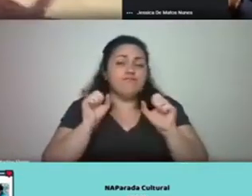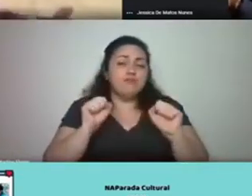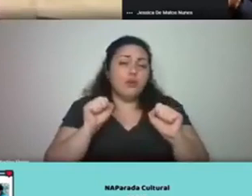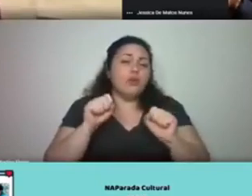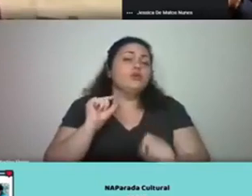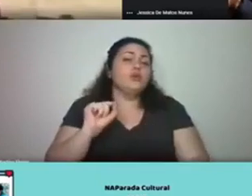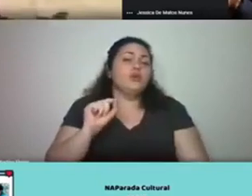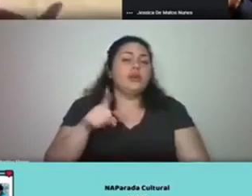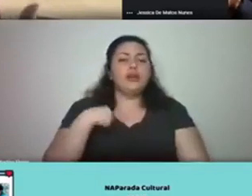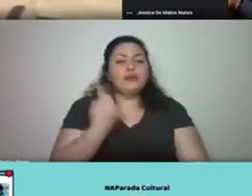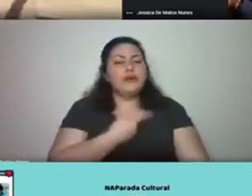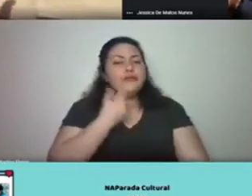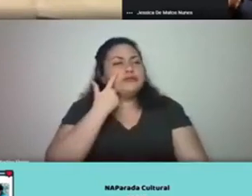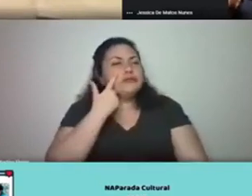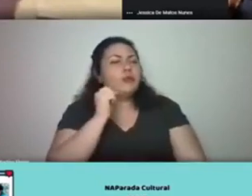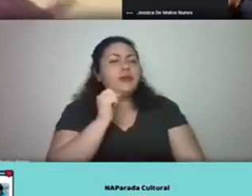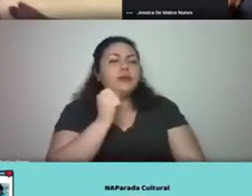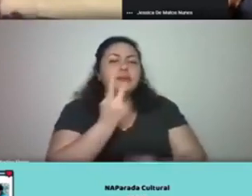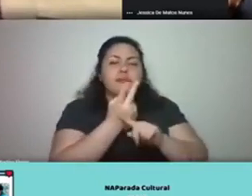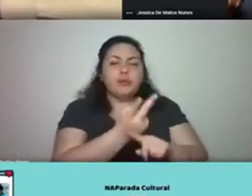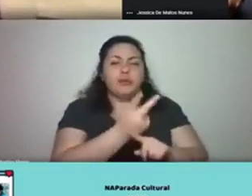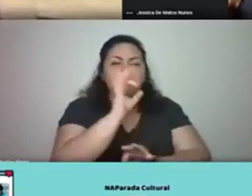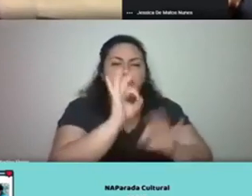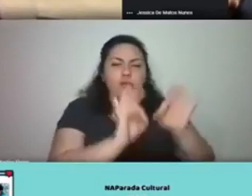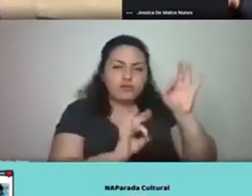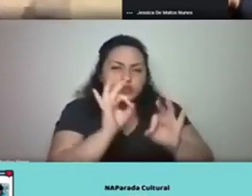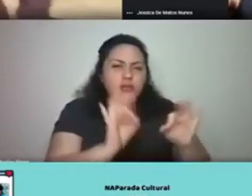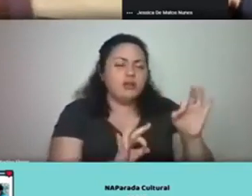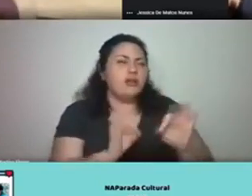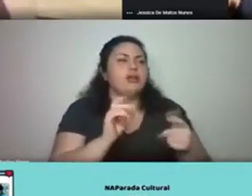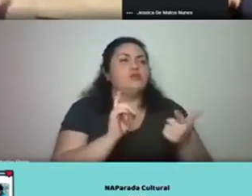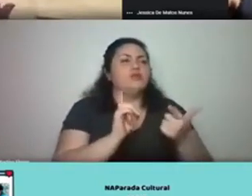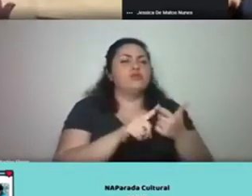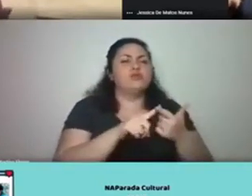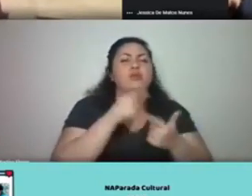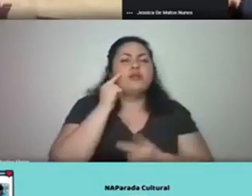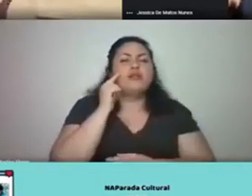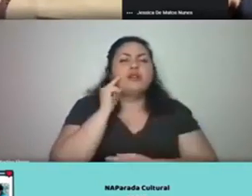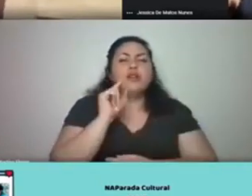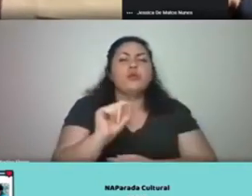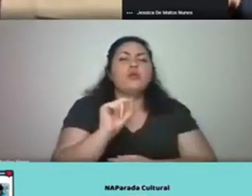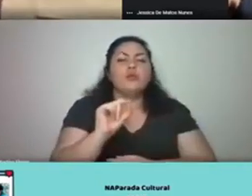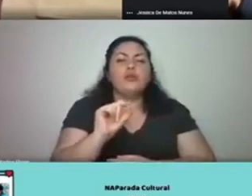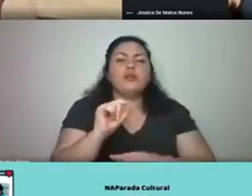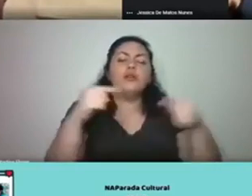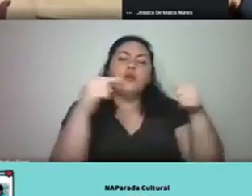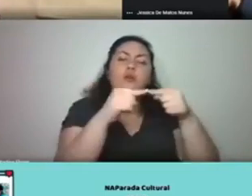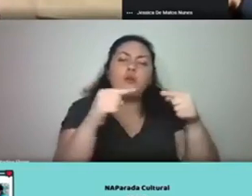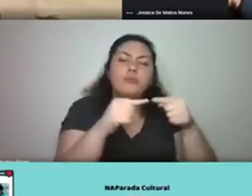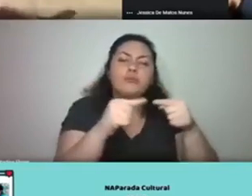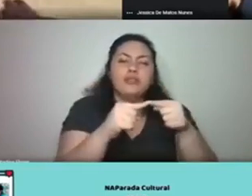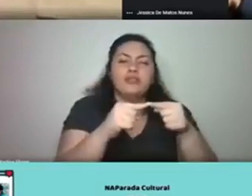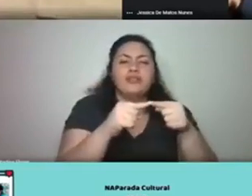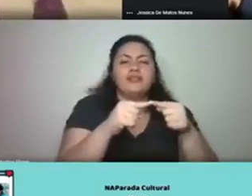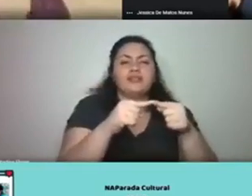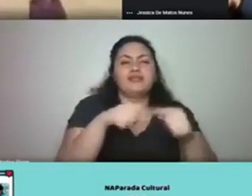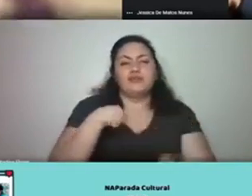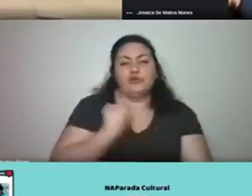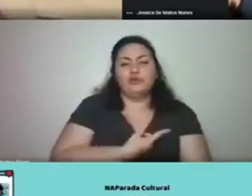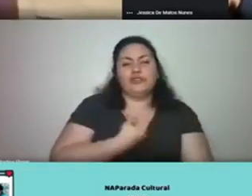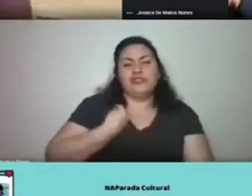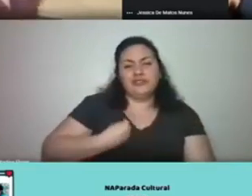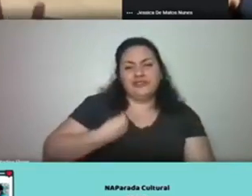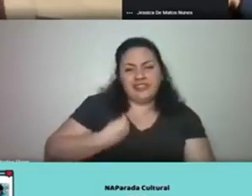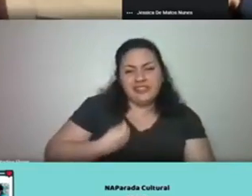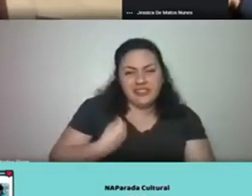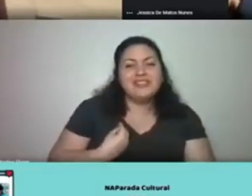aqueles projetos, né? Aquilo que faz sentido dentro da nossa maneira de encarar a vida e também